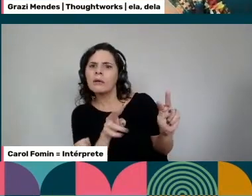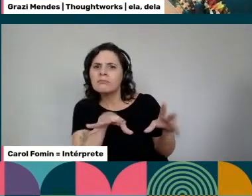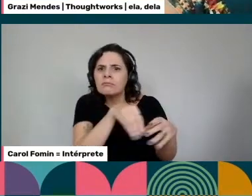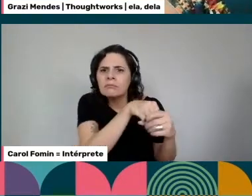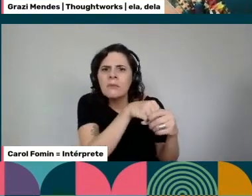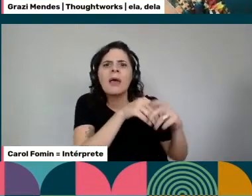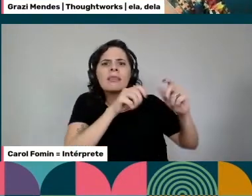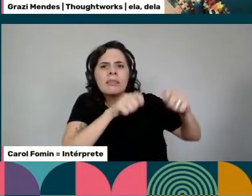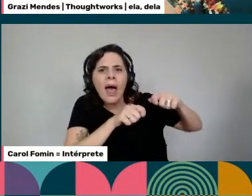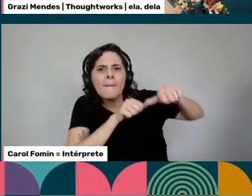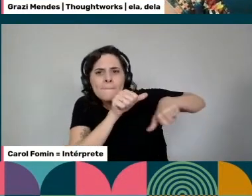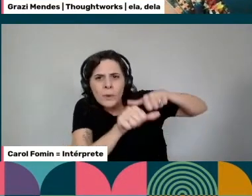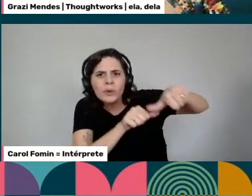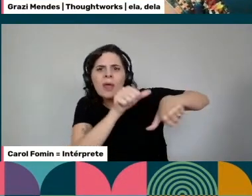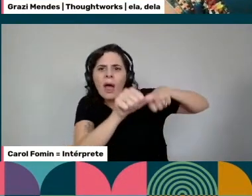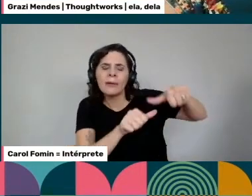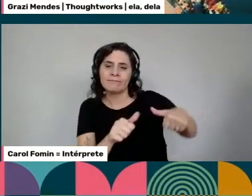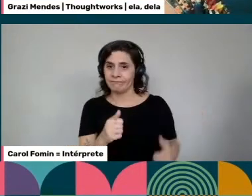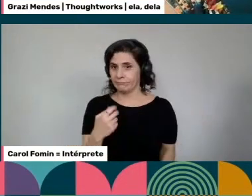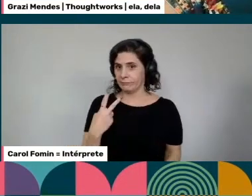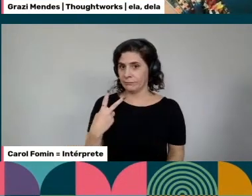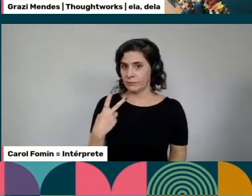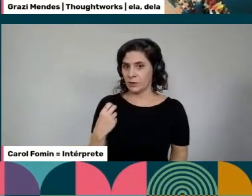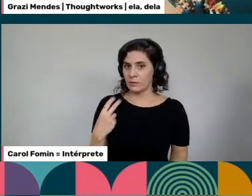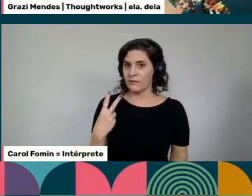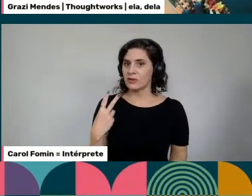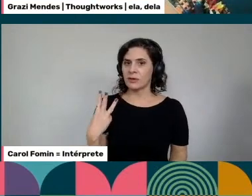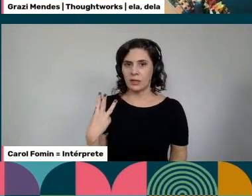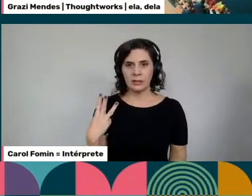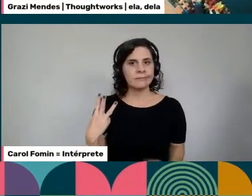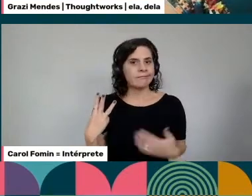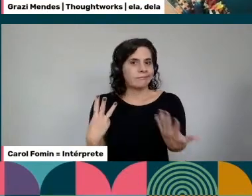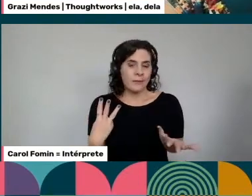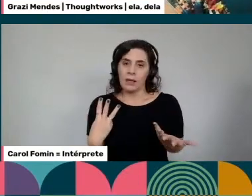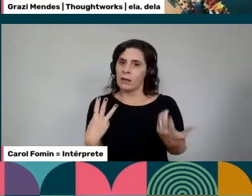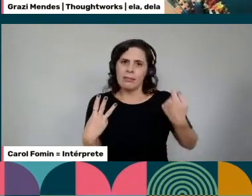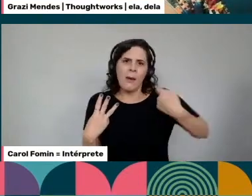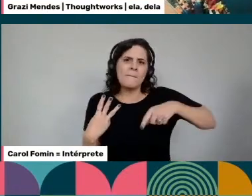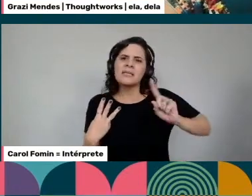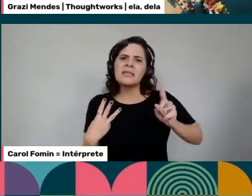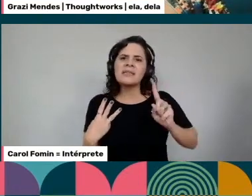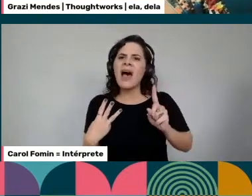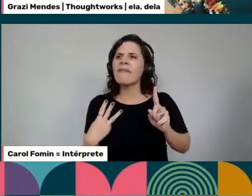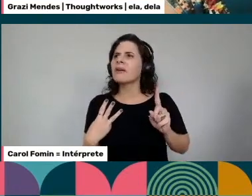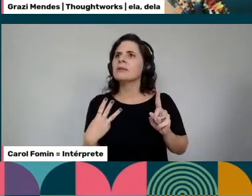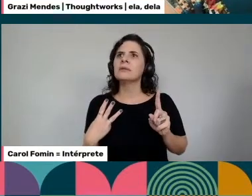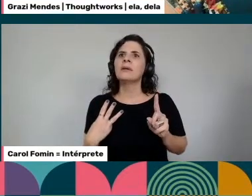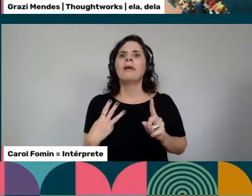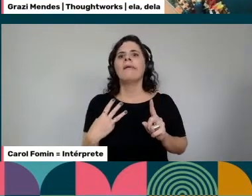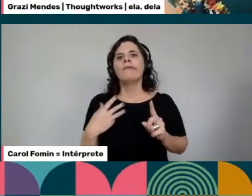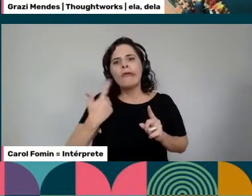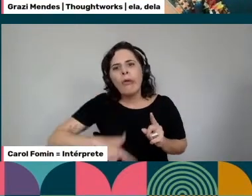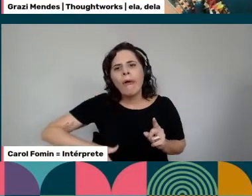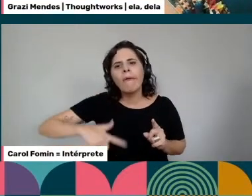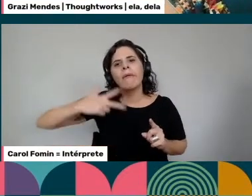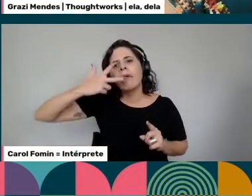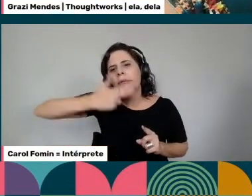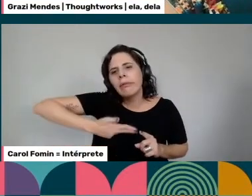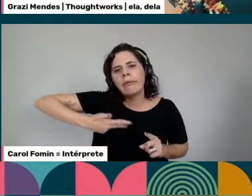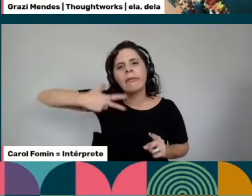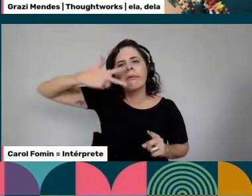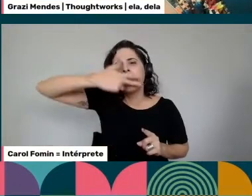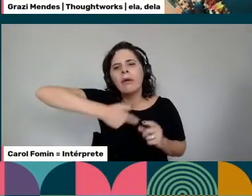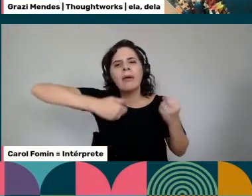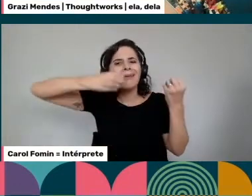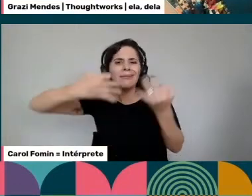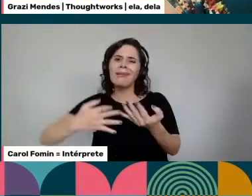modificar, que já em pleno 2023, né, a gente já não precisava mais estar batendo tanto numa tecla como essa. Tem também uma